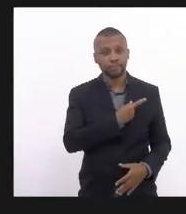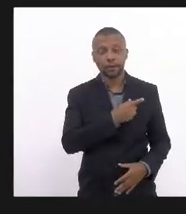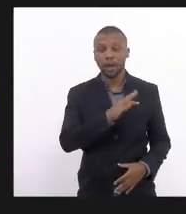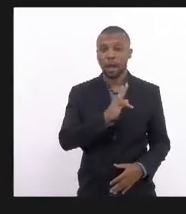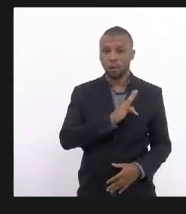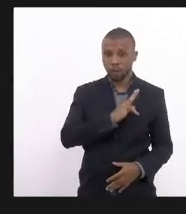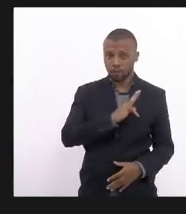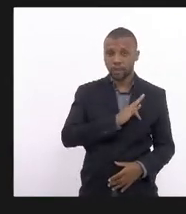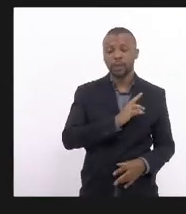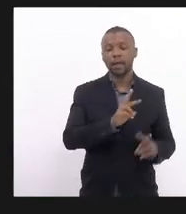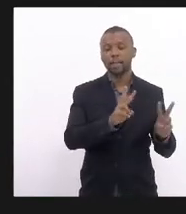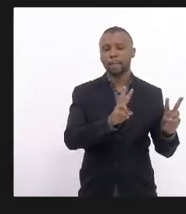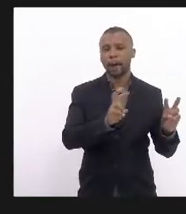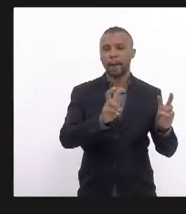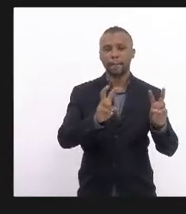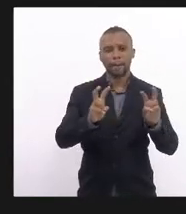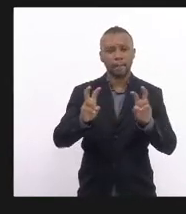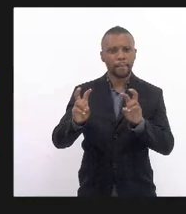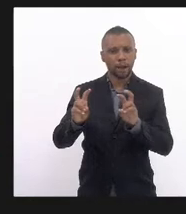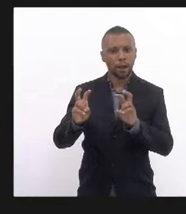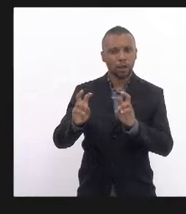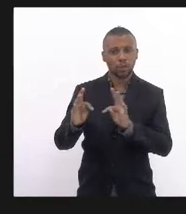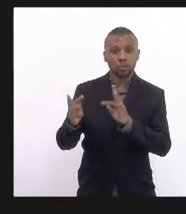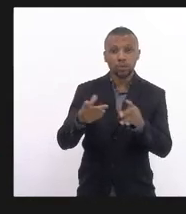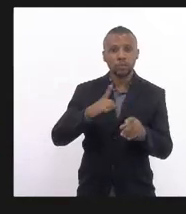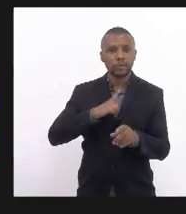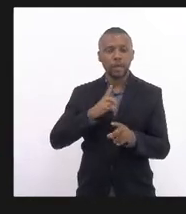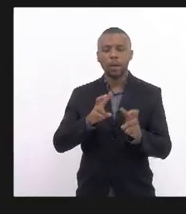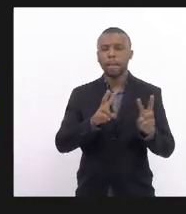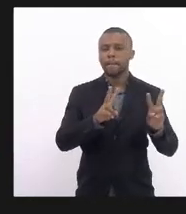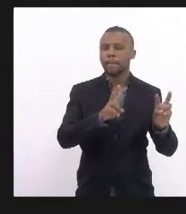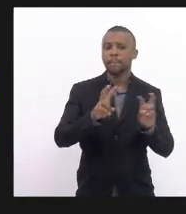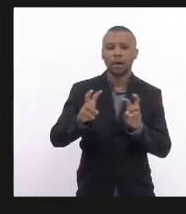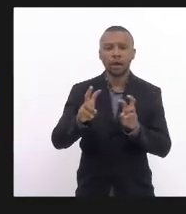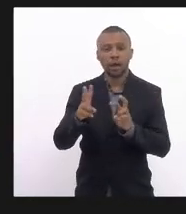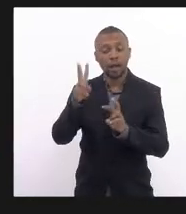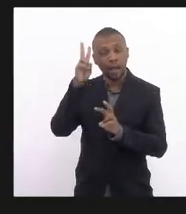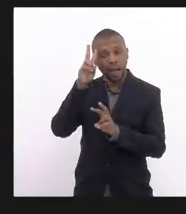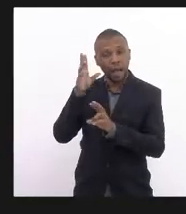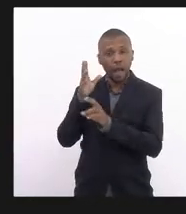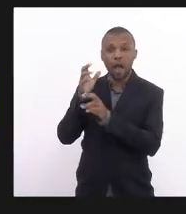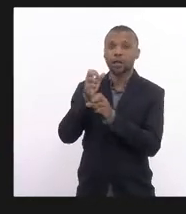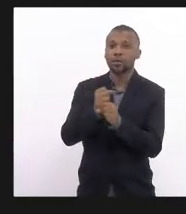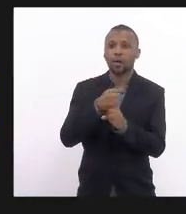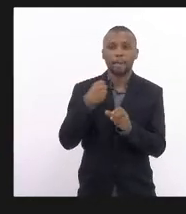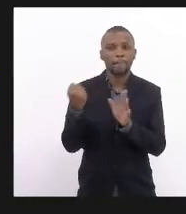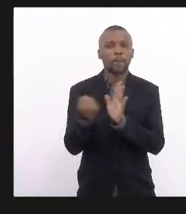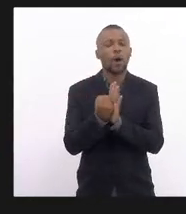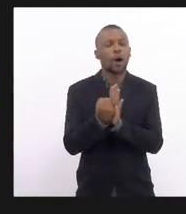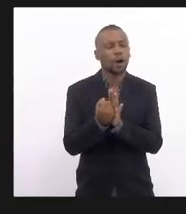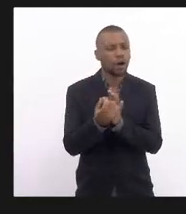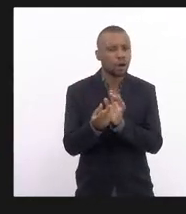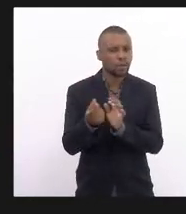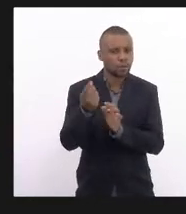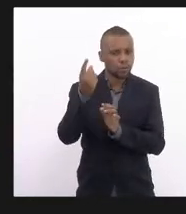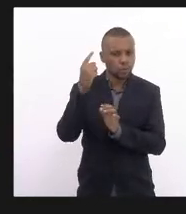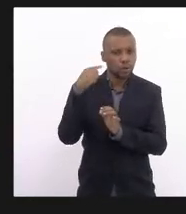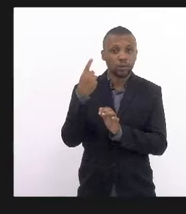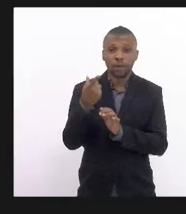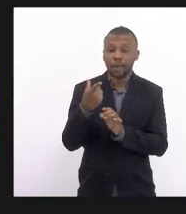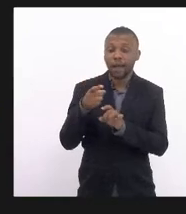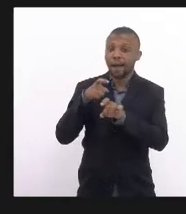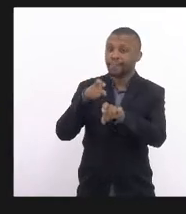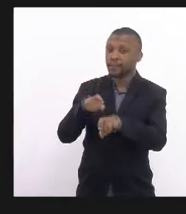mundo tem um tema com a Polícia Militar. Mas a gente tem, é histórico ali, né? Nós ocupávamos há um tempo atrás a fazenda